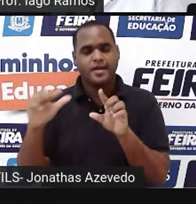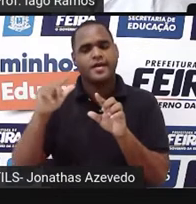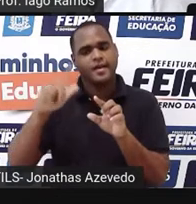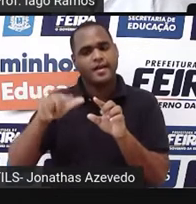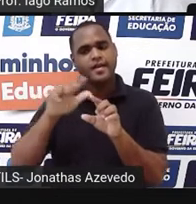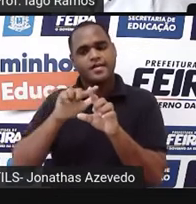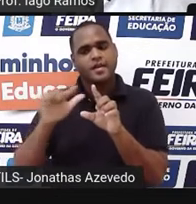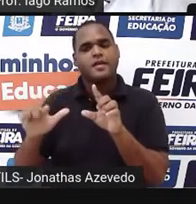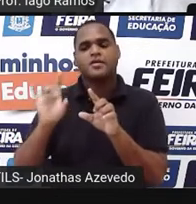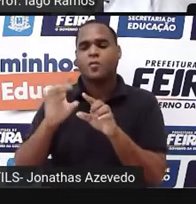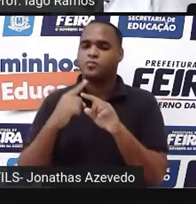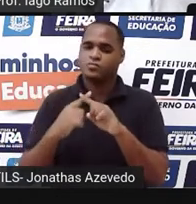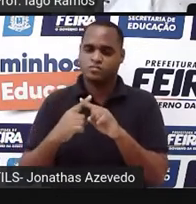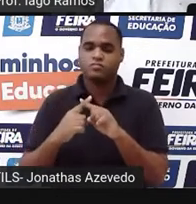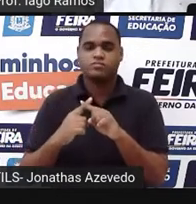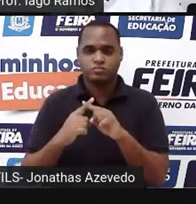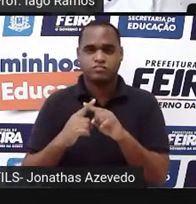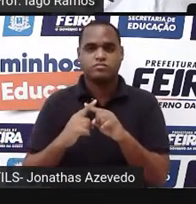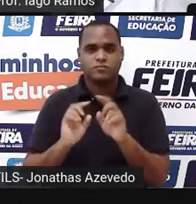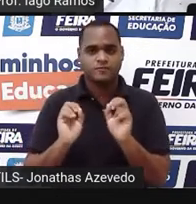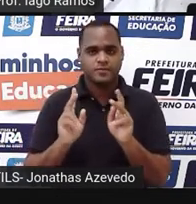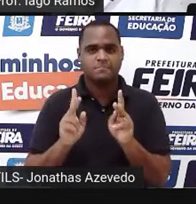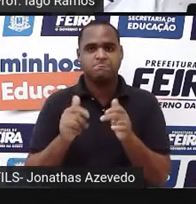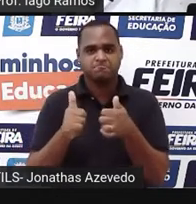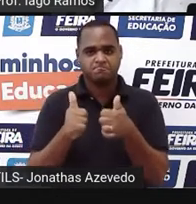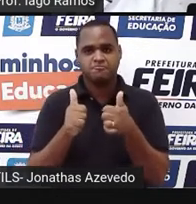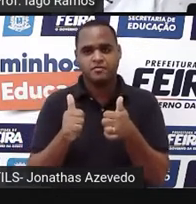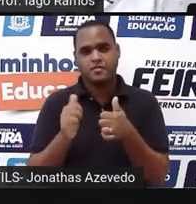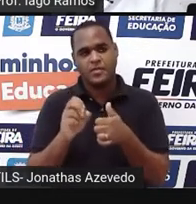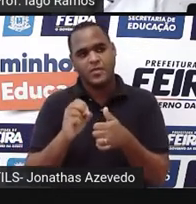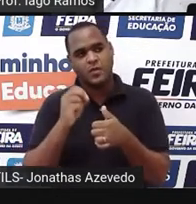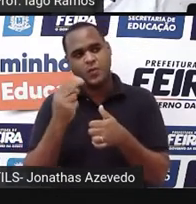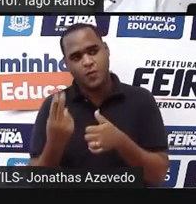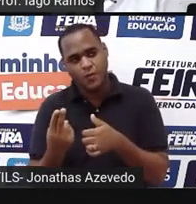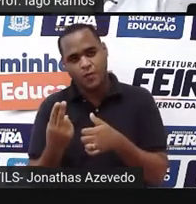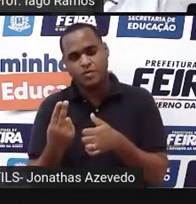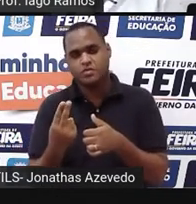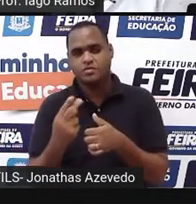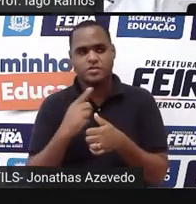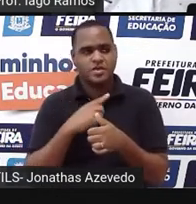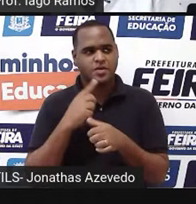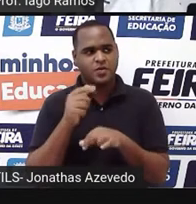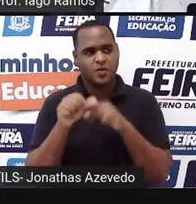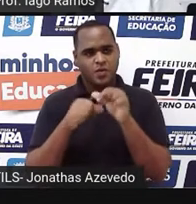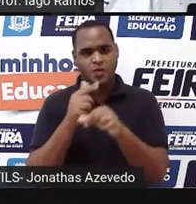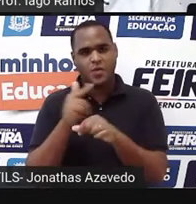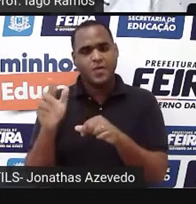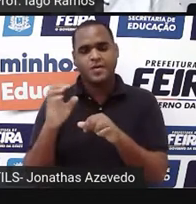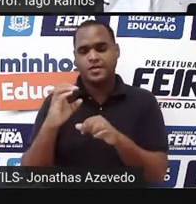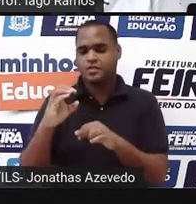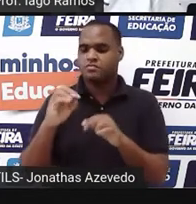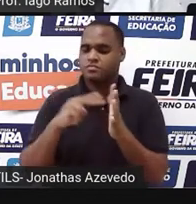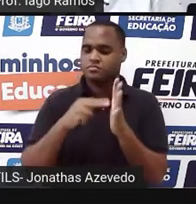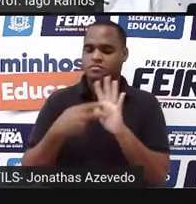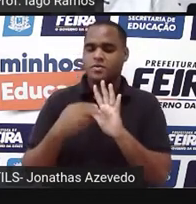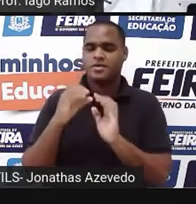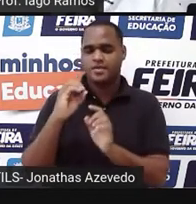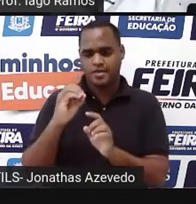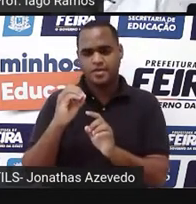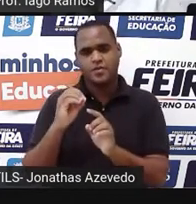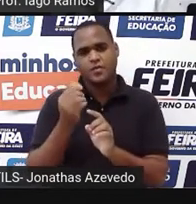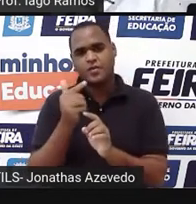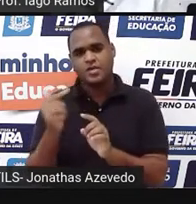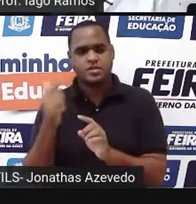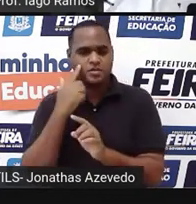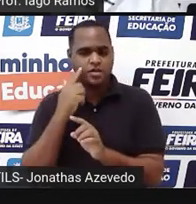linear é só o x, tá bom? Ou tem um outro tipo, que é quando C é igual a zero, né? Ou quando não